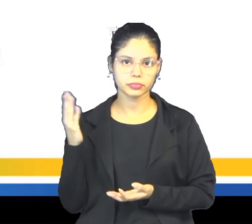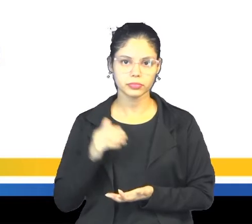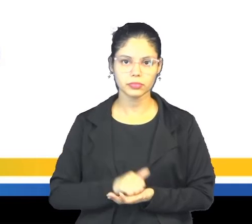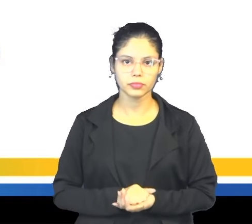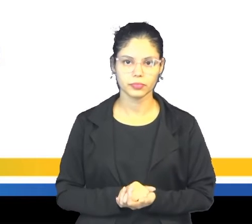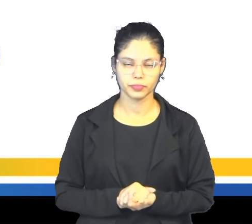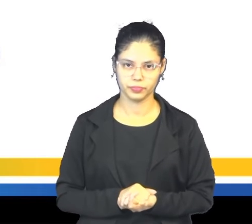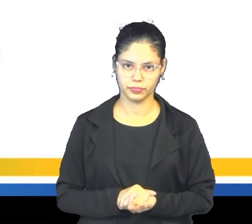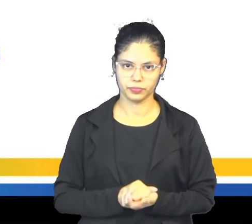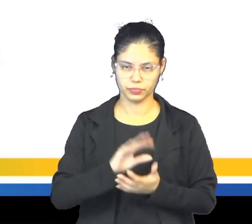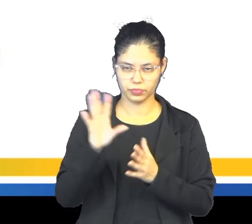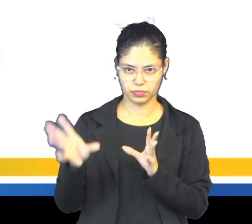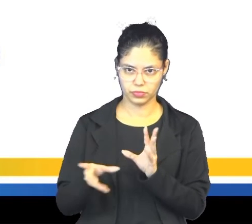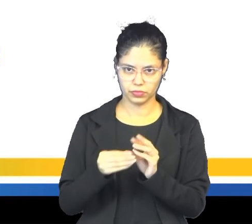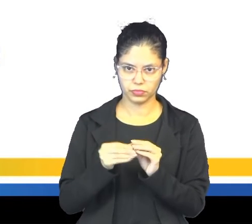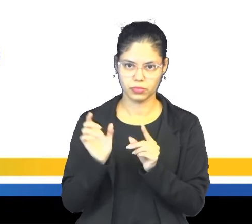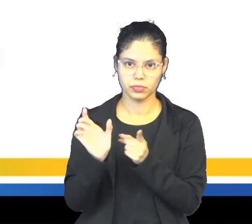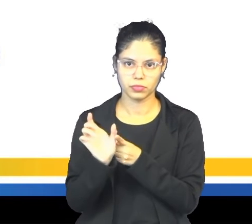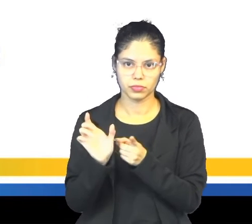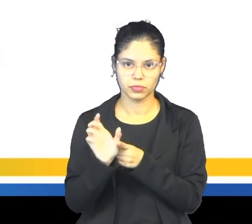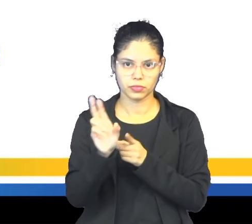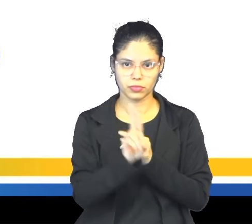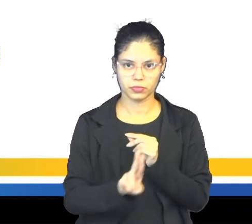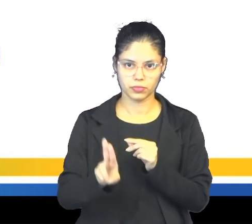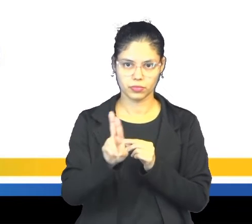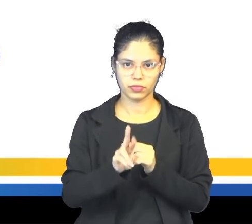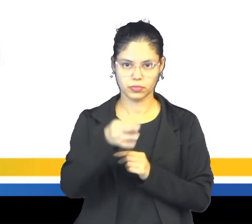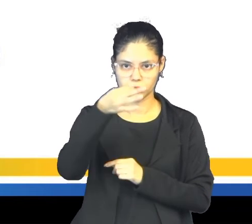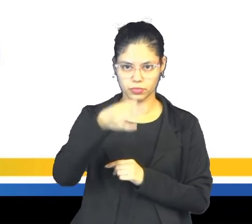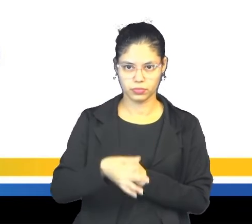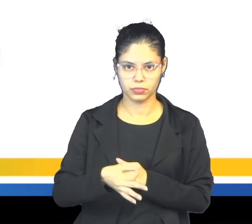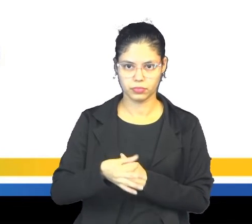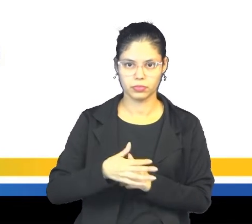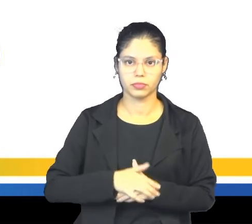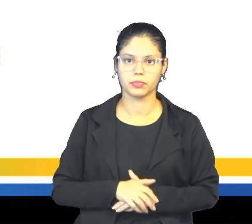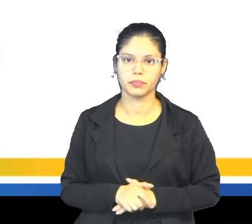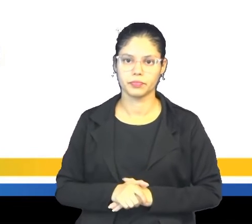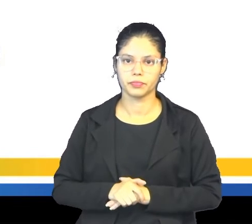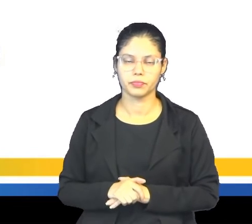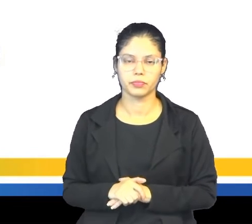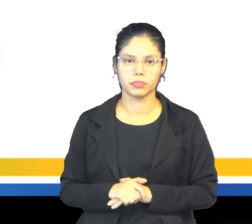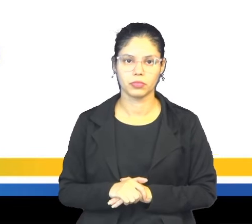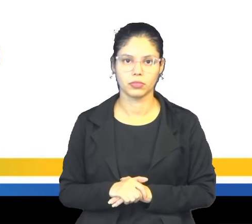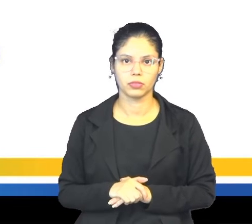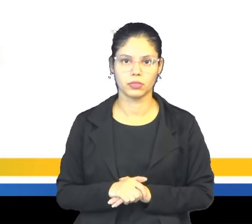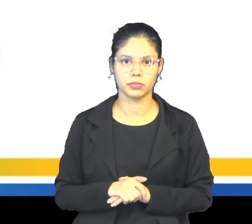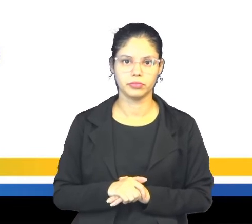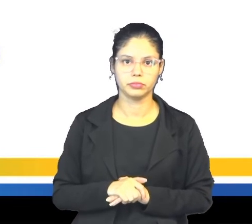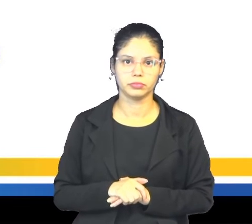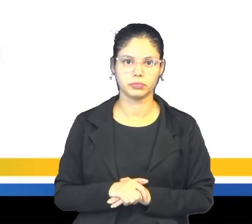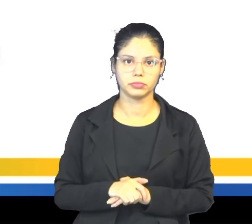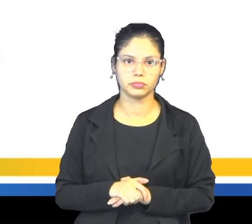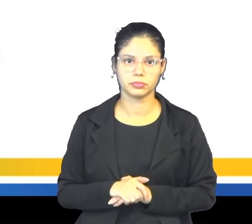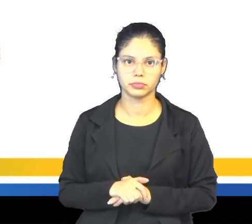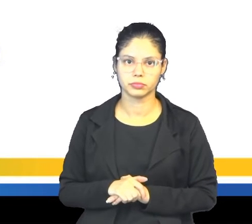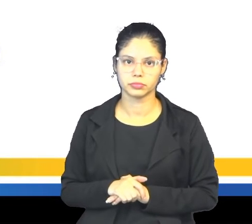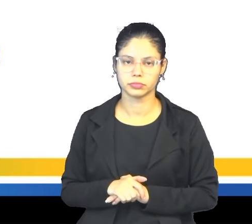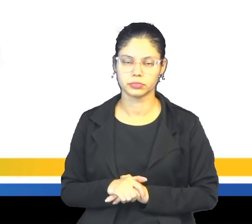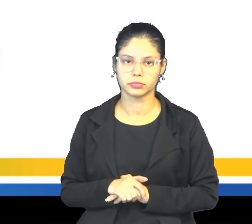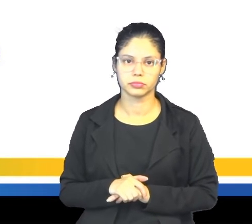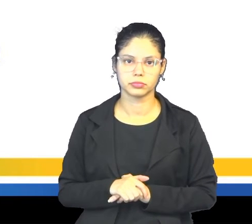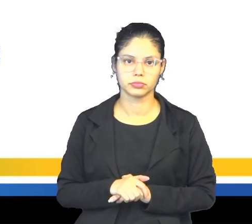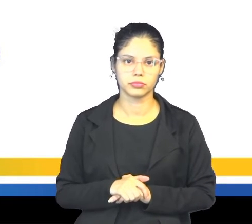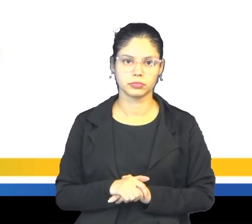nós temos: complete as frases utilizando a estrutura correta do futuro com will. Na primeira nós